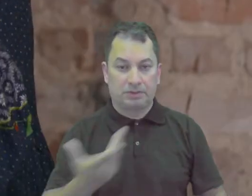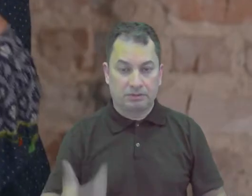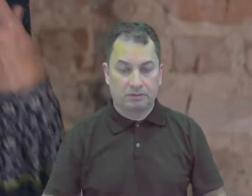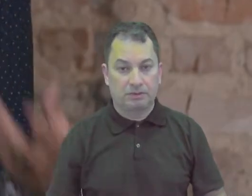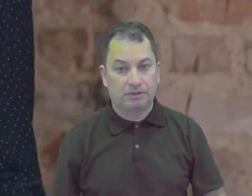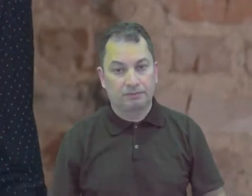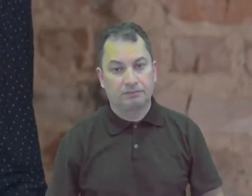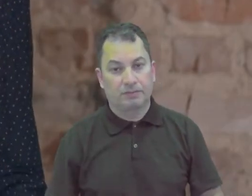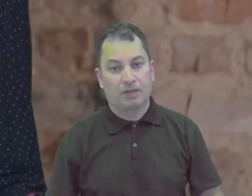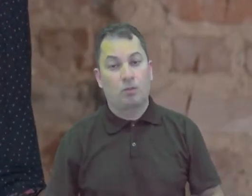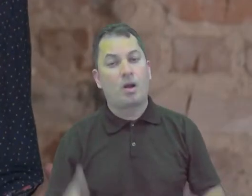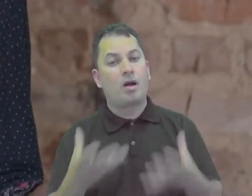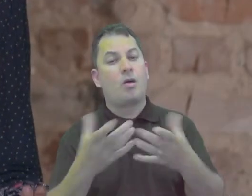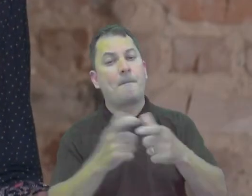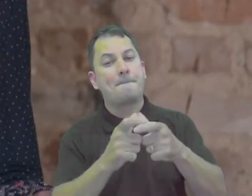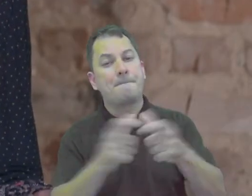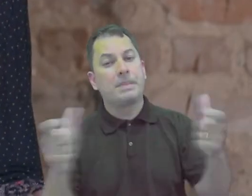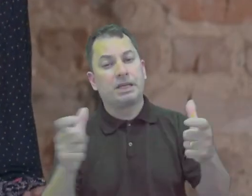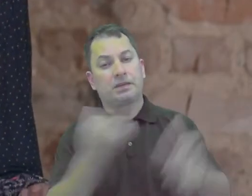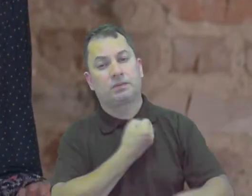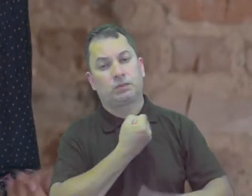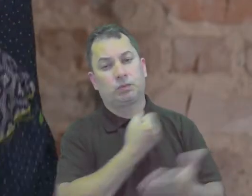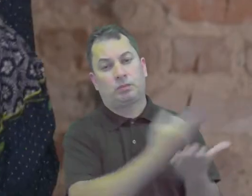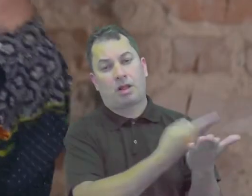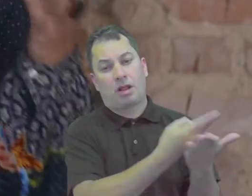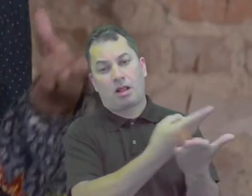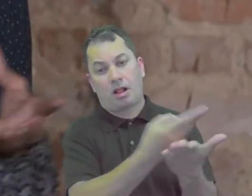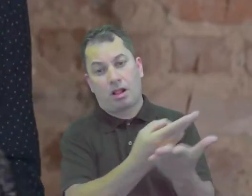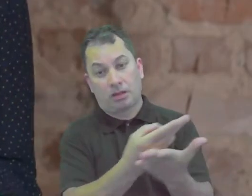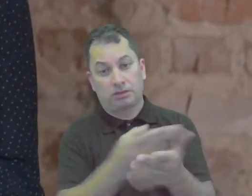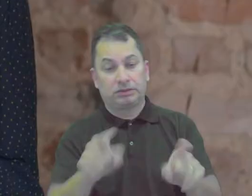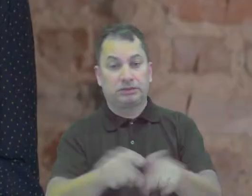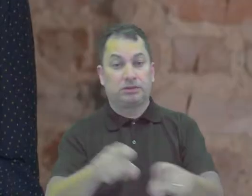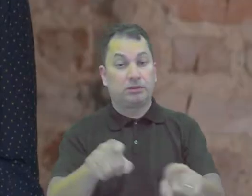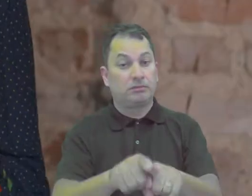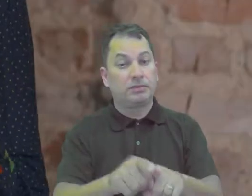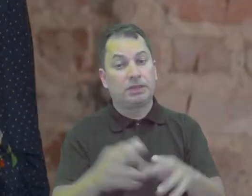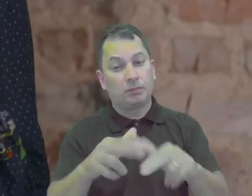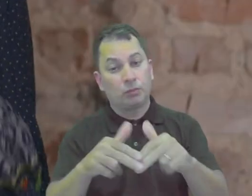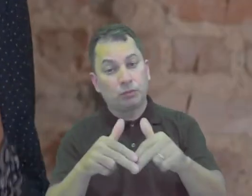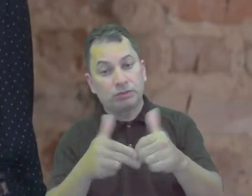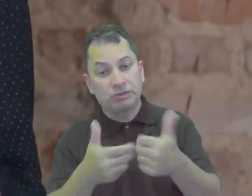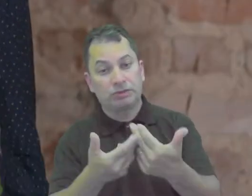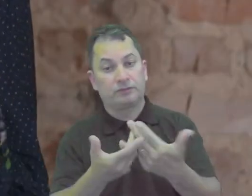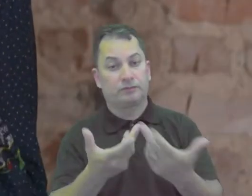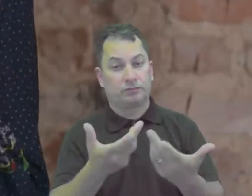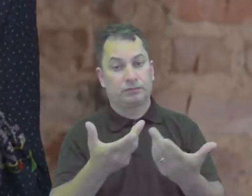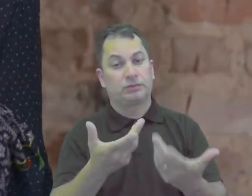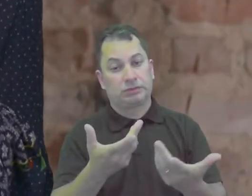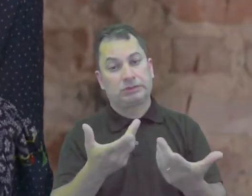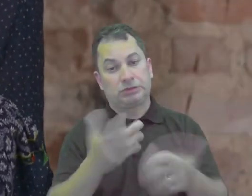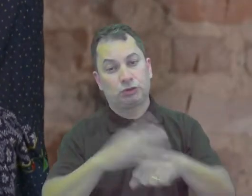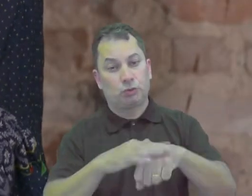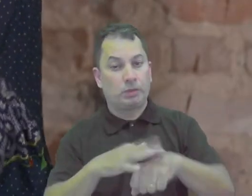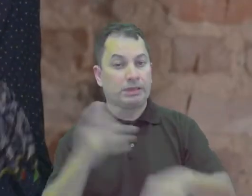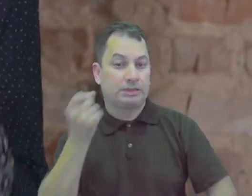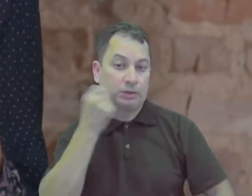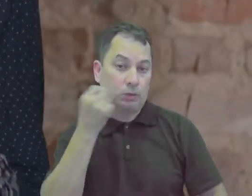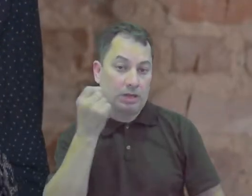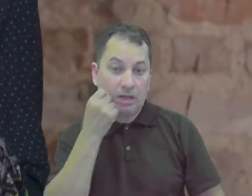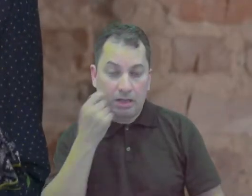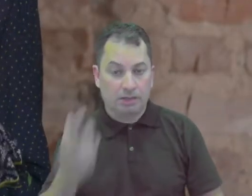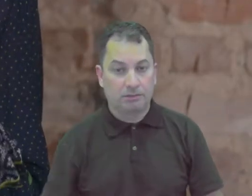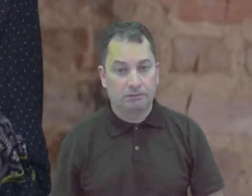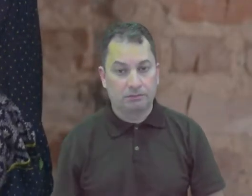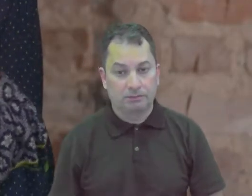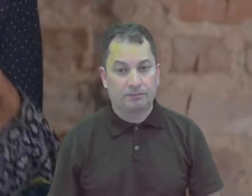internação, taxa de incidência de leptospirose. Tudo isso é feito, né, a partir de conhecimento acadêmico, né,